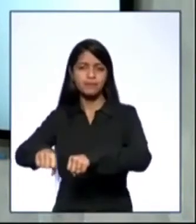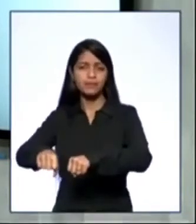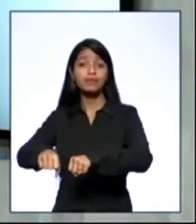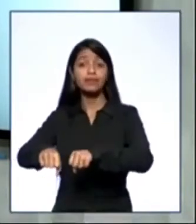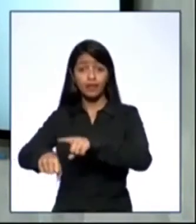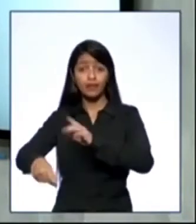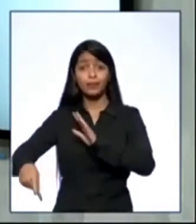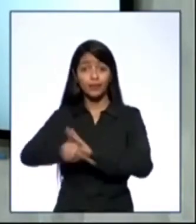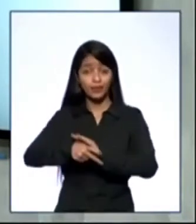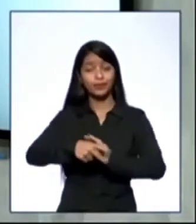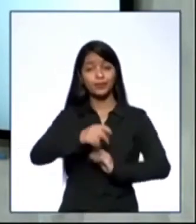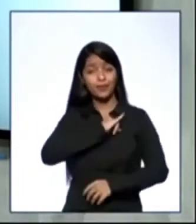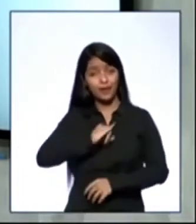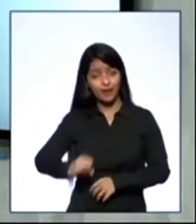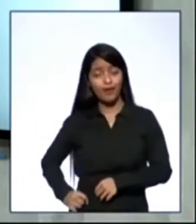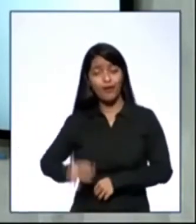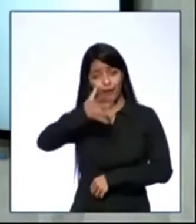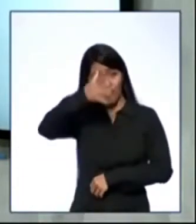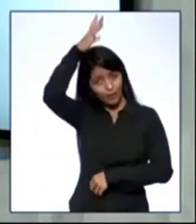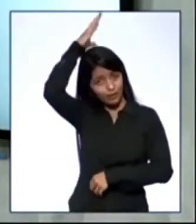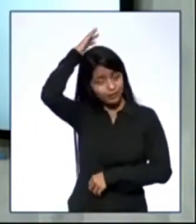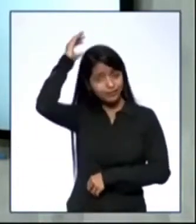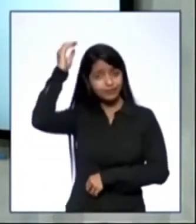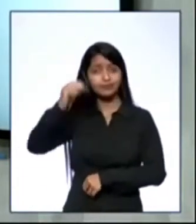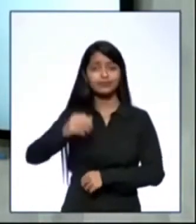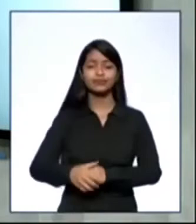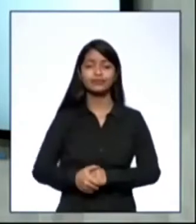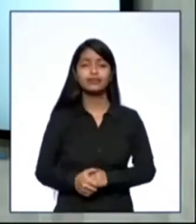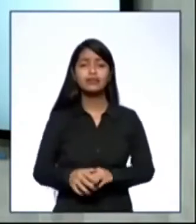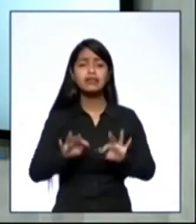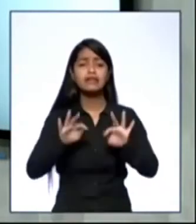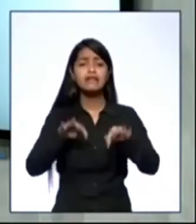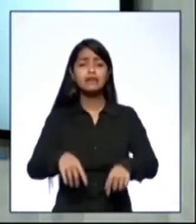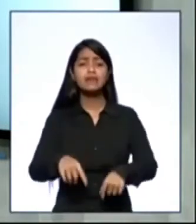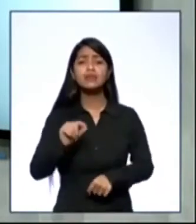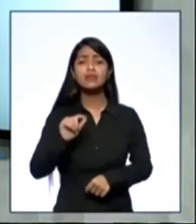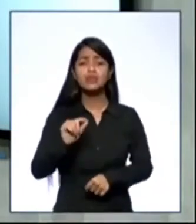parte do Império Romano. E por fim, olha que legal, a última parte da